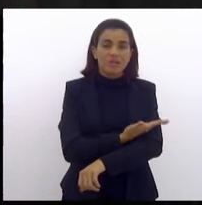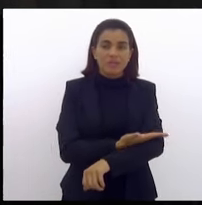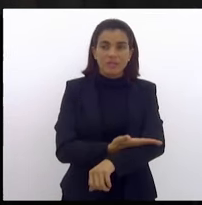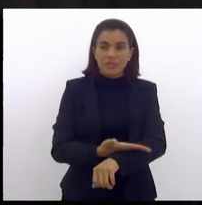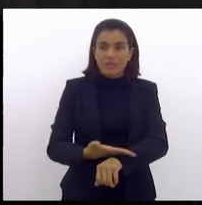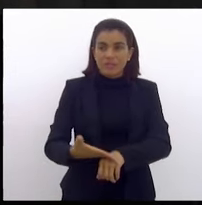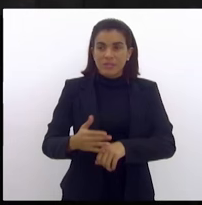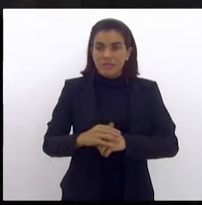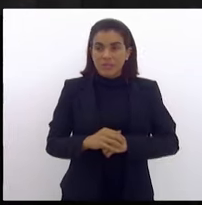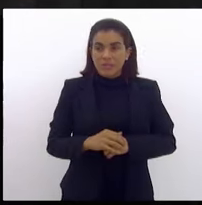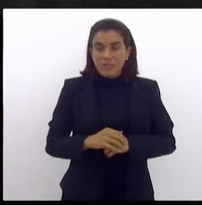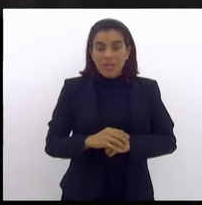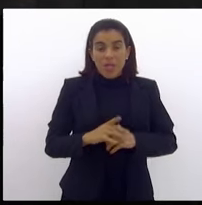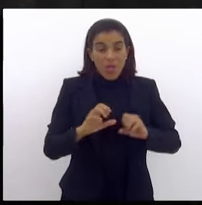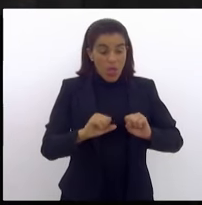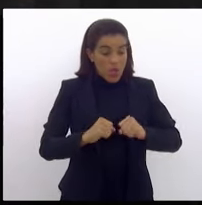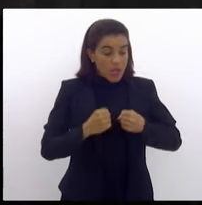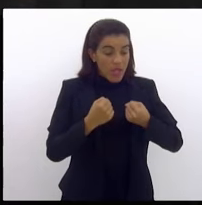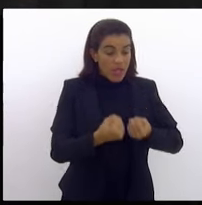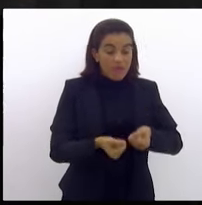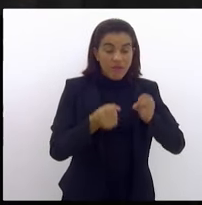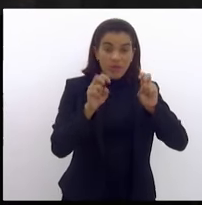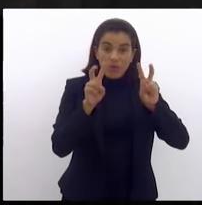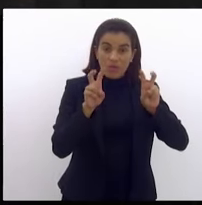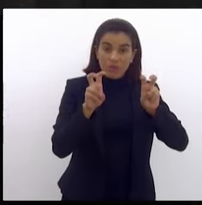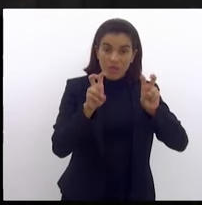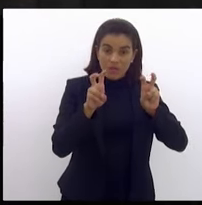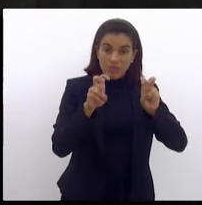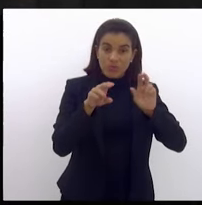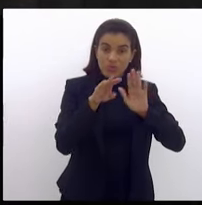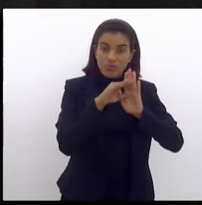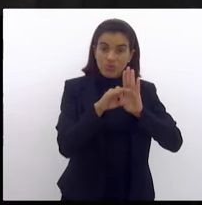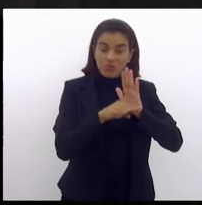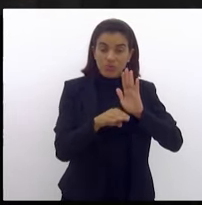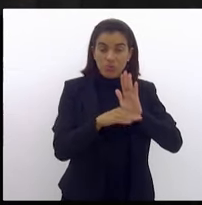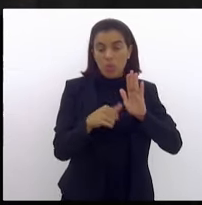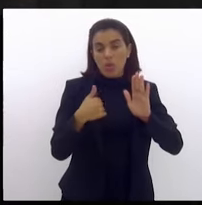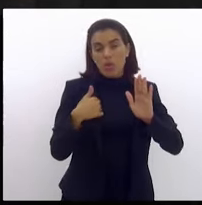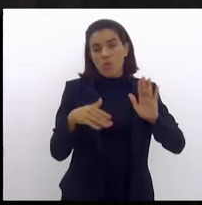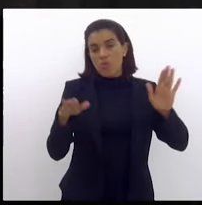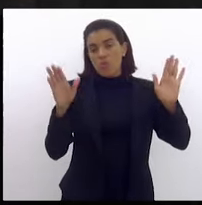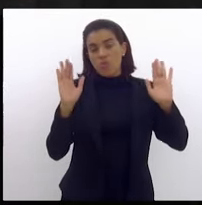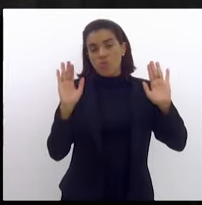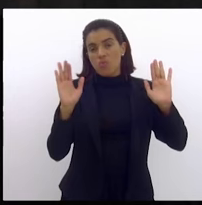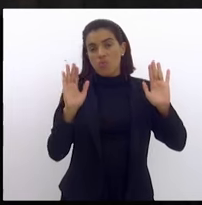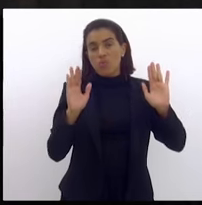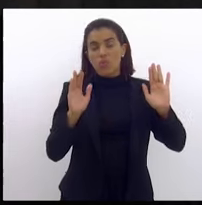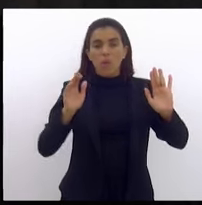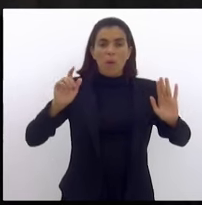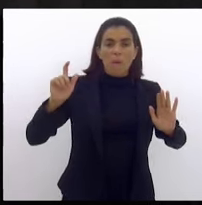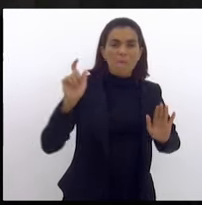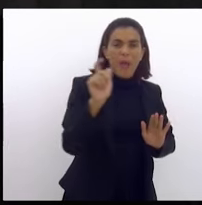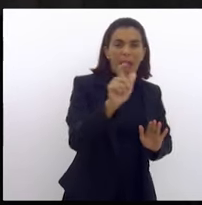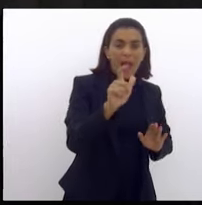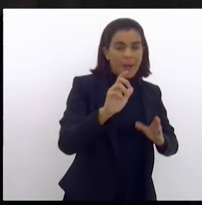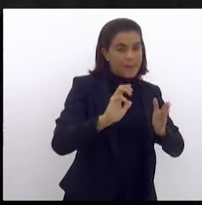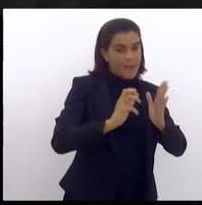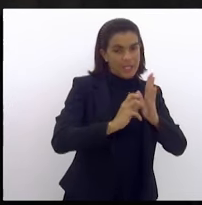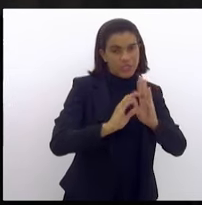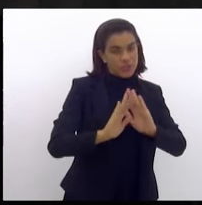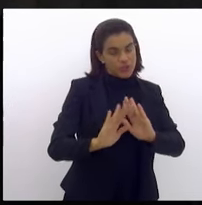quando defendo uma matéria, eu não faço ataque a partido